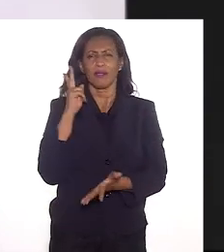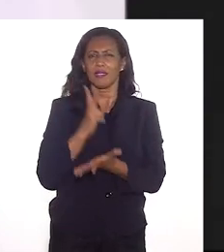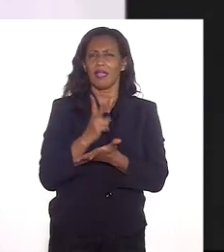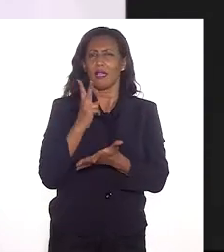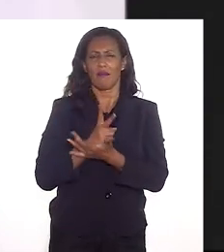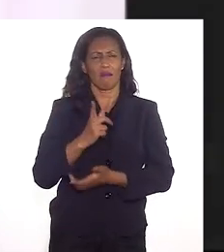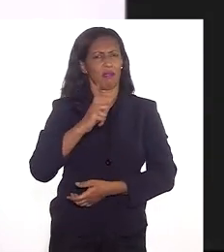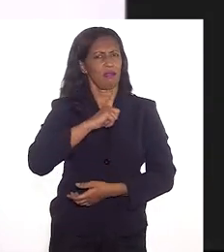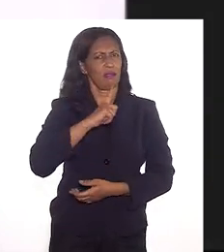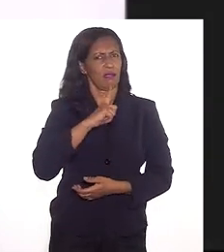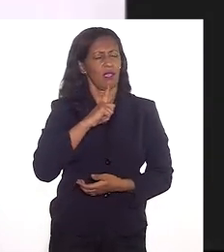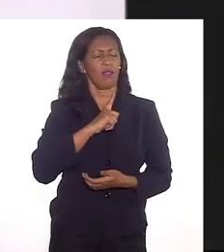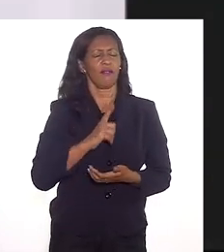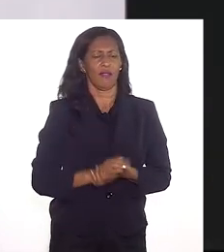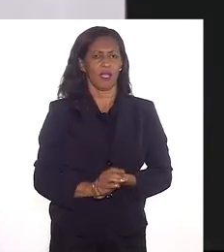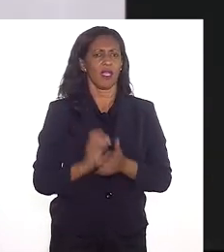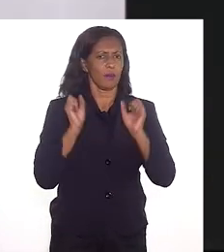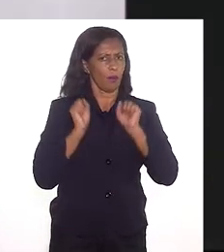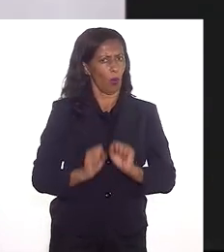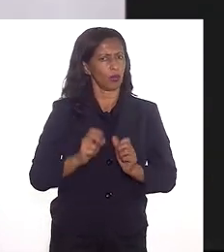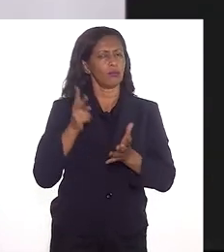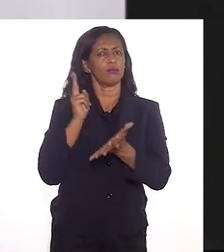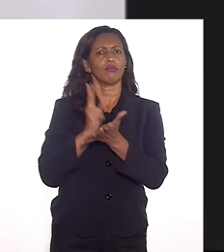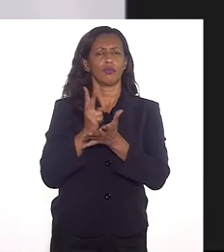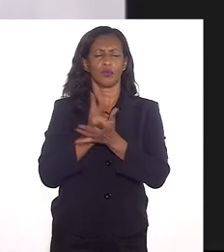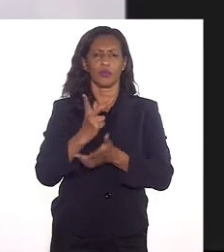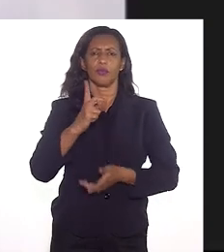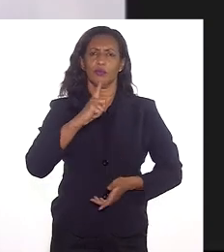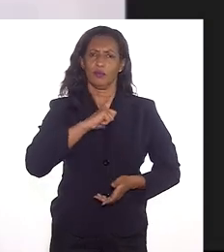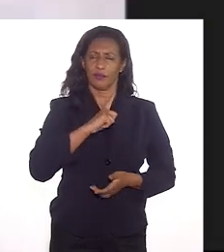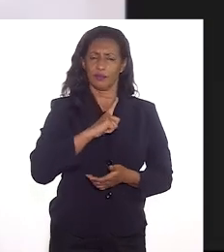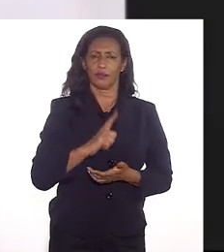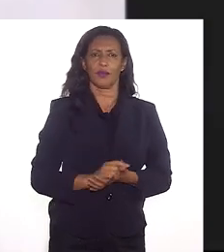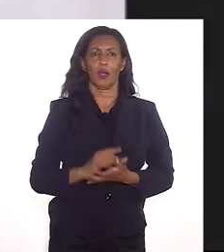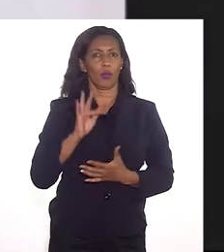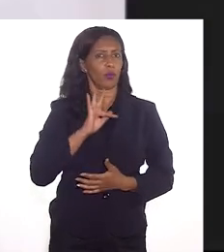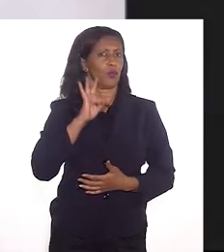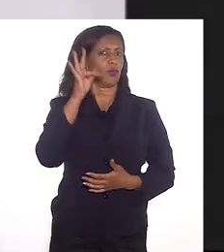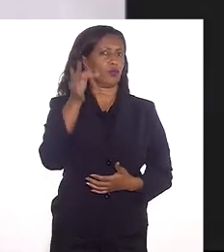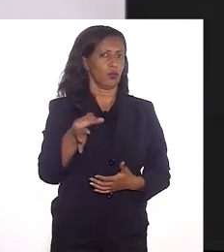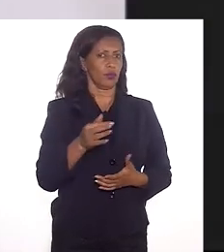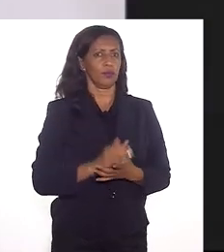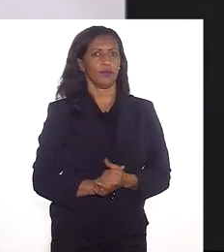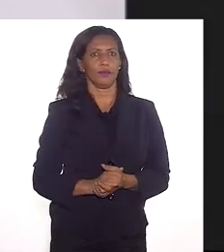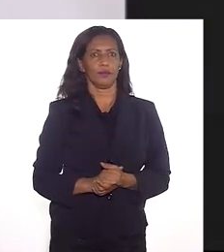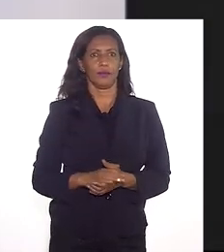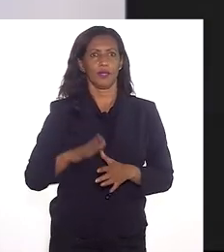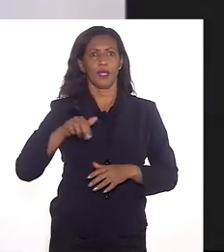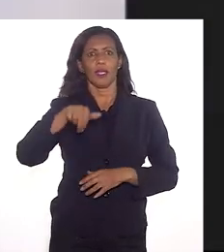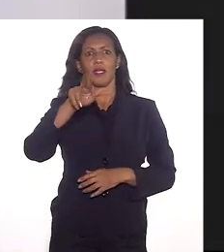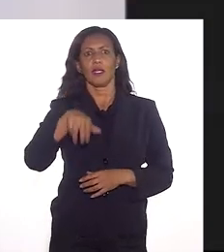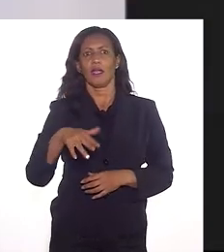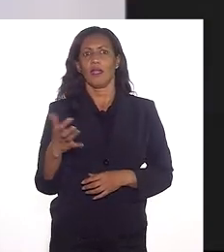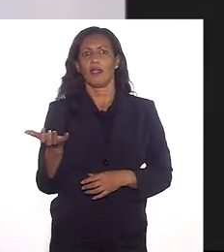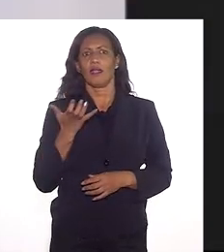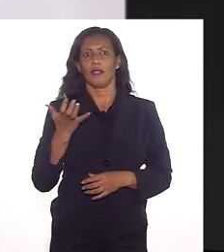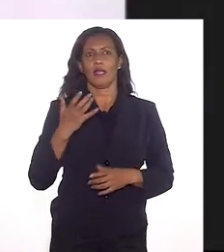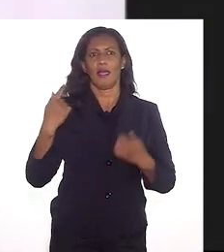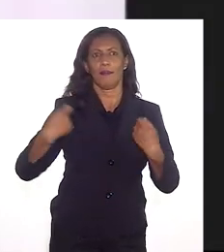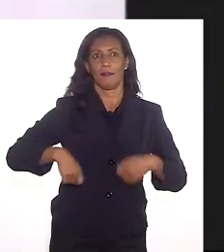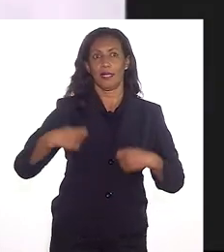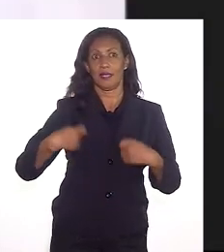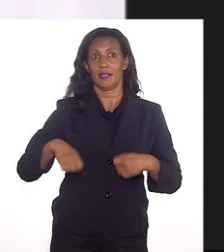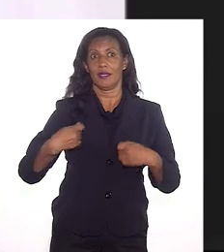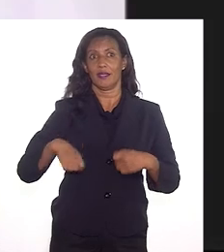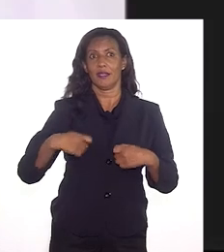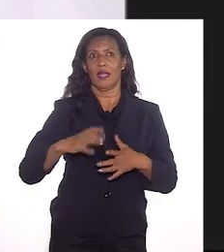Janeiro sempre teve e pode continuar a ter no futuro. Então, quem quiser,